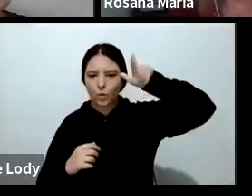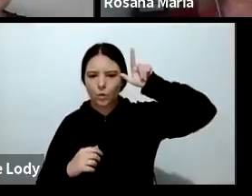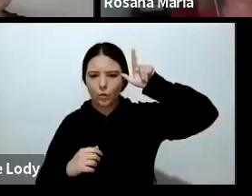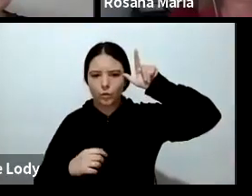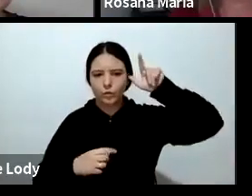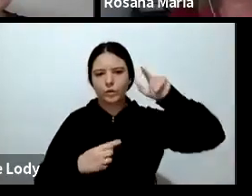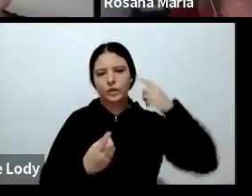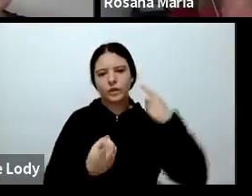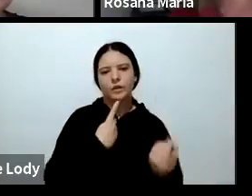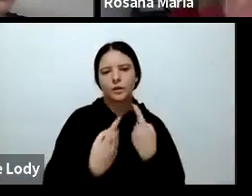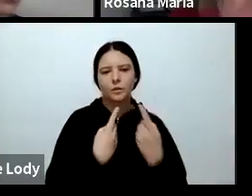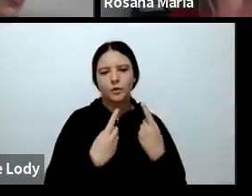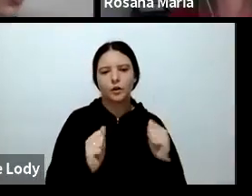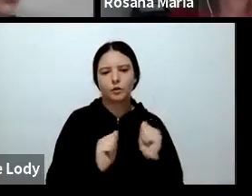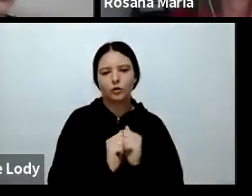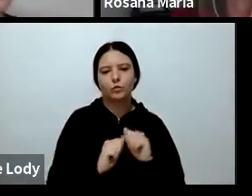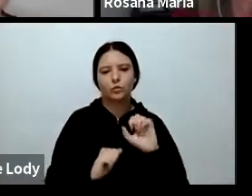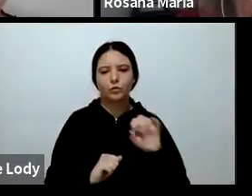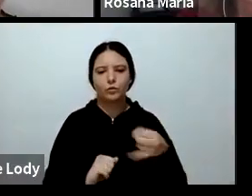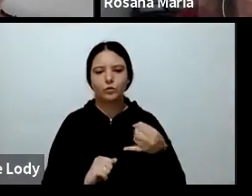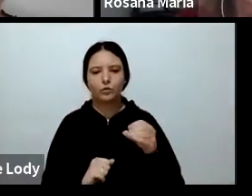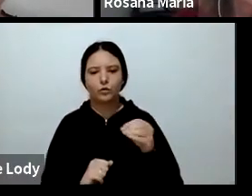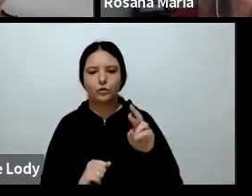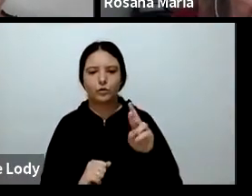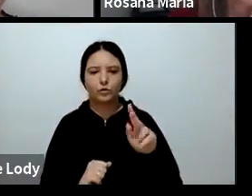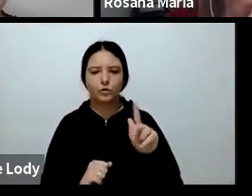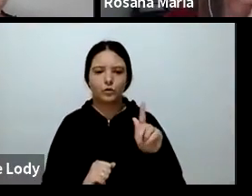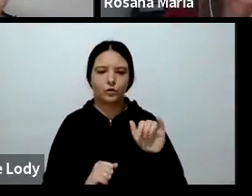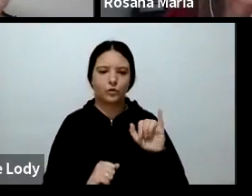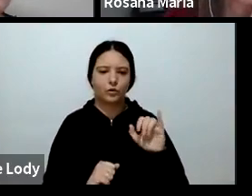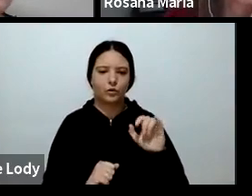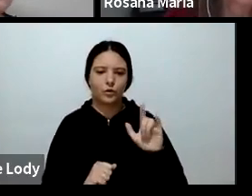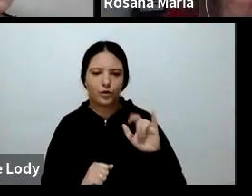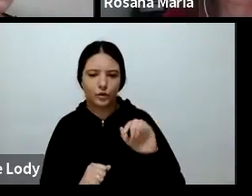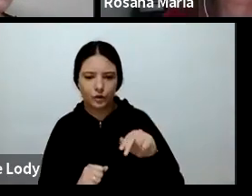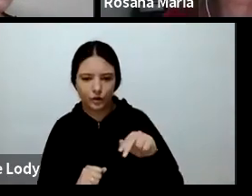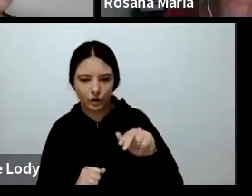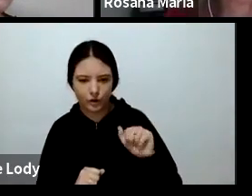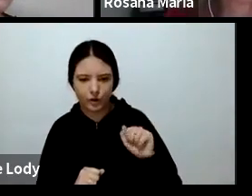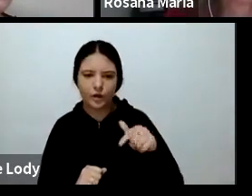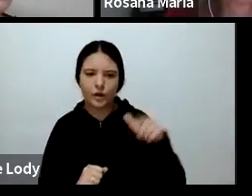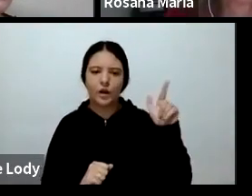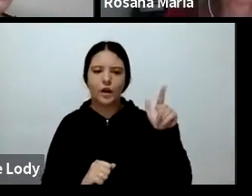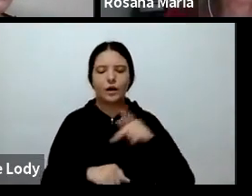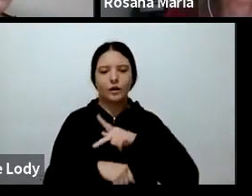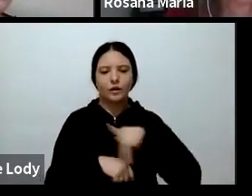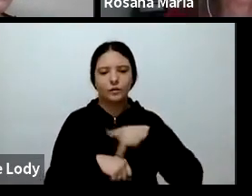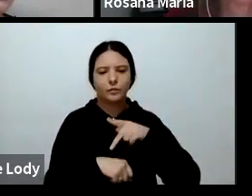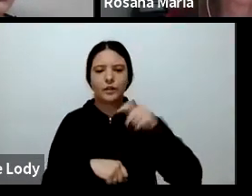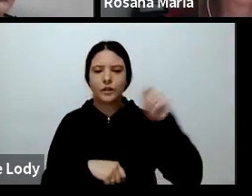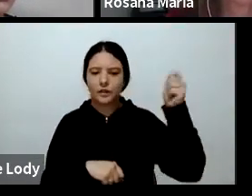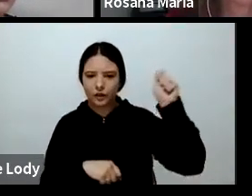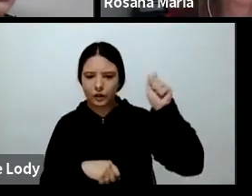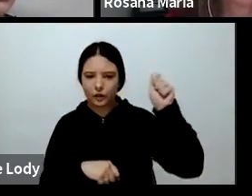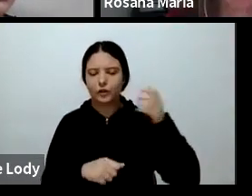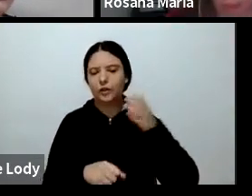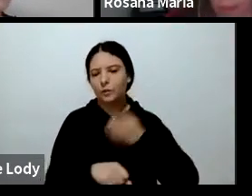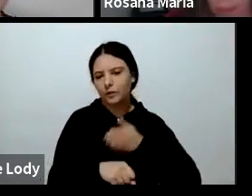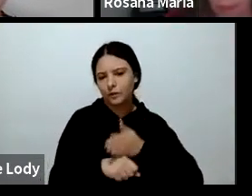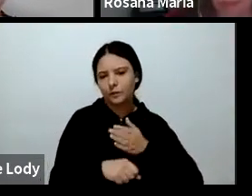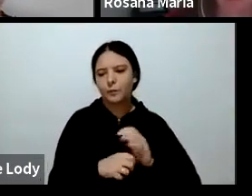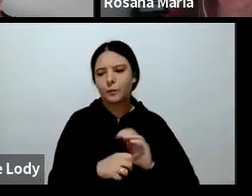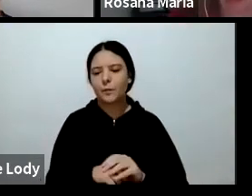a Jorgelina, num congresso, numa atividade lá da Argentina, e foi muito interessante porque a gente estava falando sobre